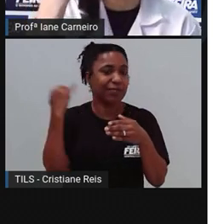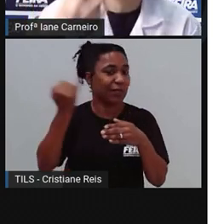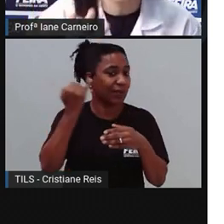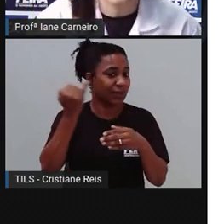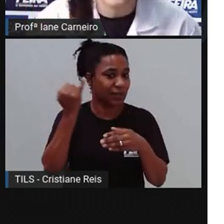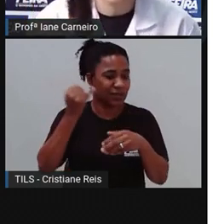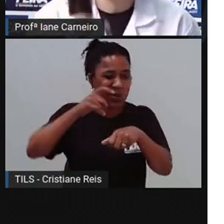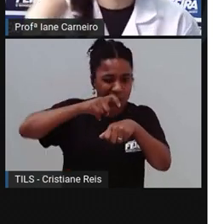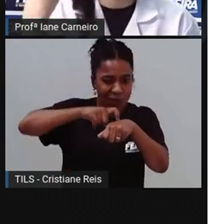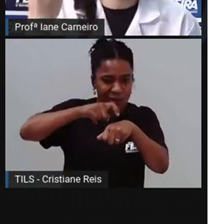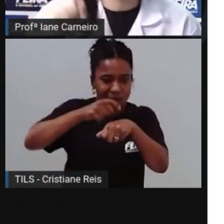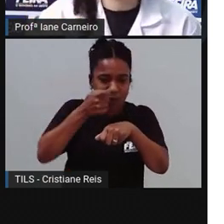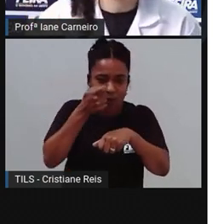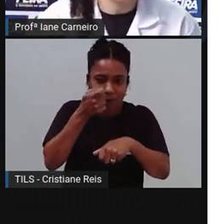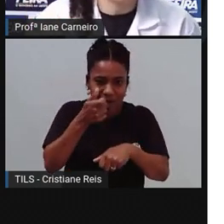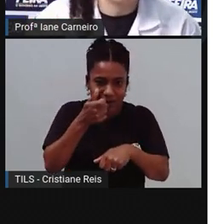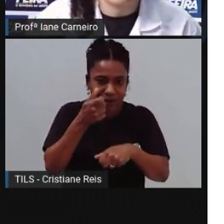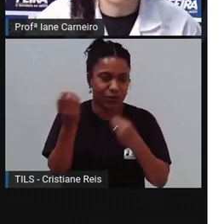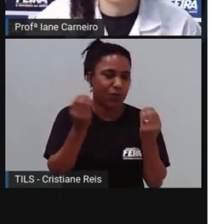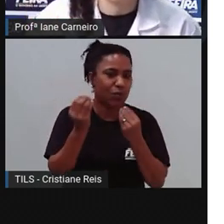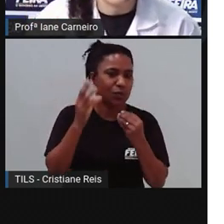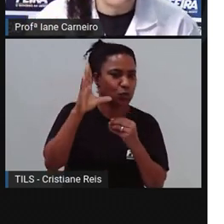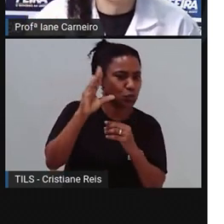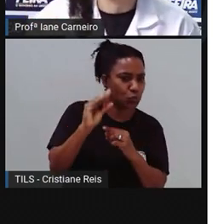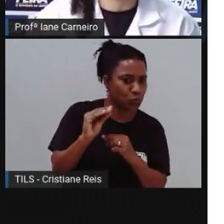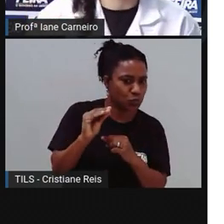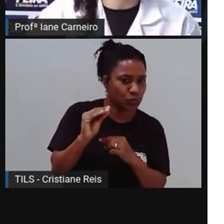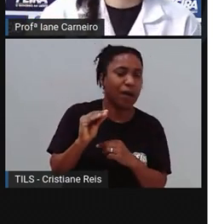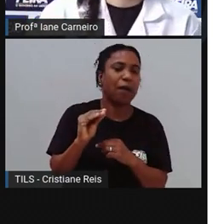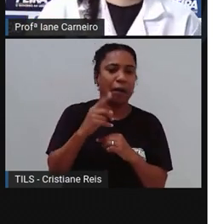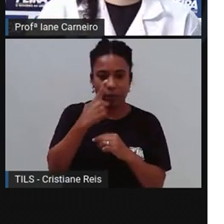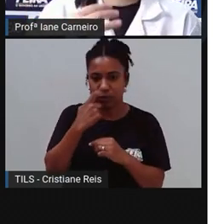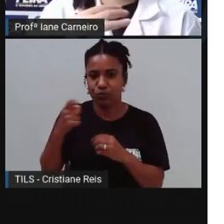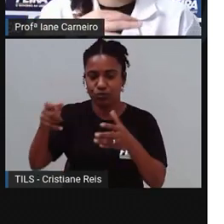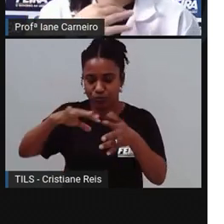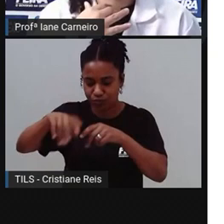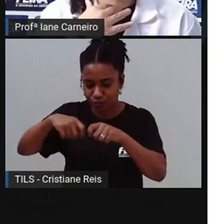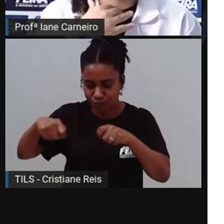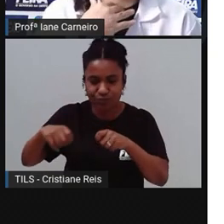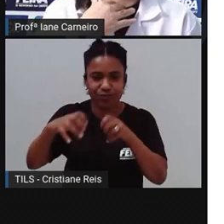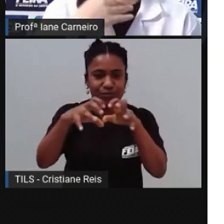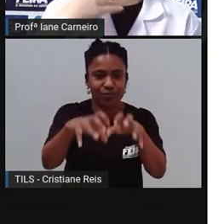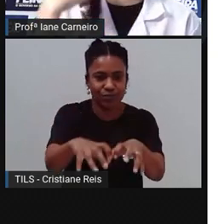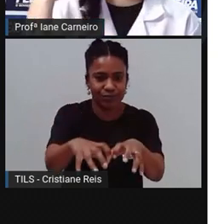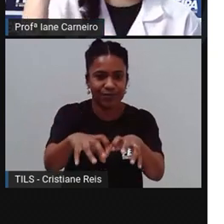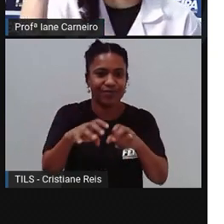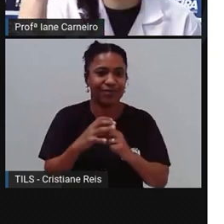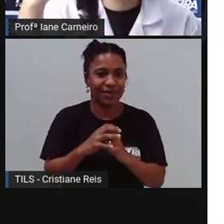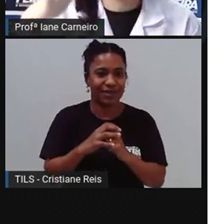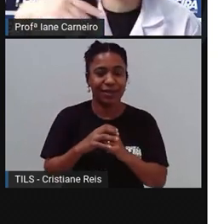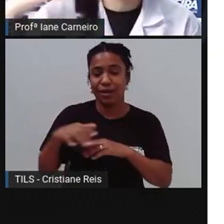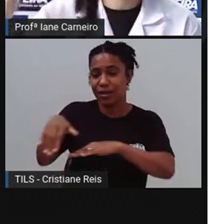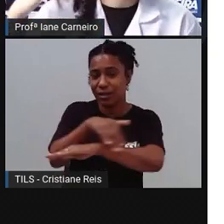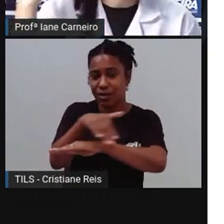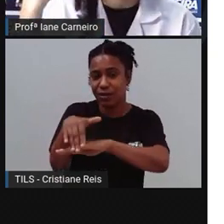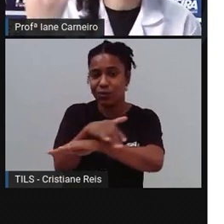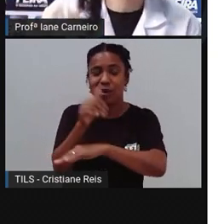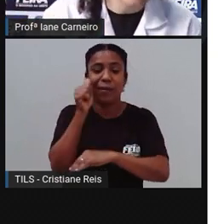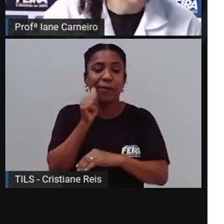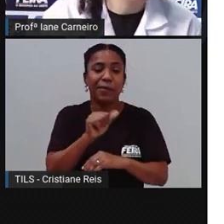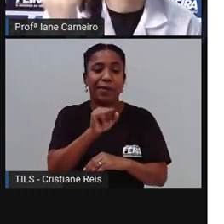você conhecer como é feita a coleta de lixo na sua rua, né? Na rua de minha mãe, por exemplo, ela já criou